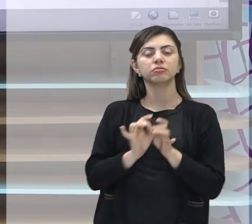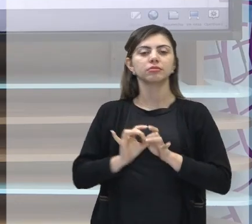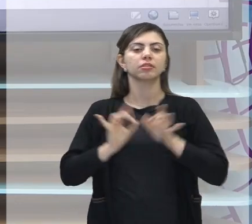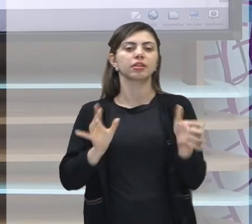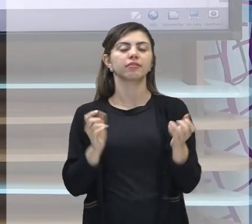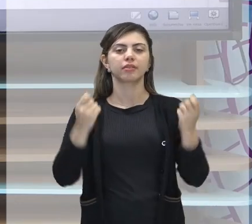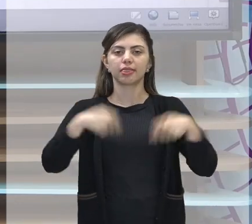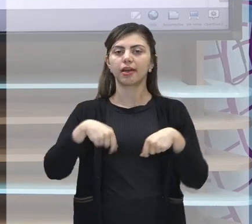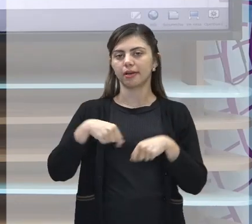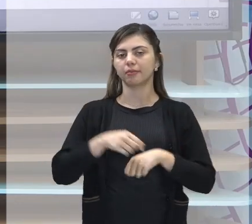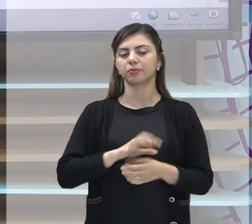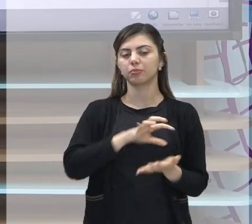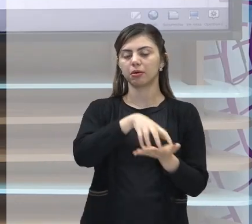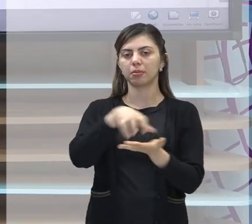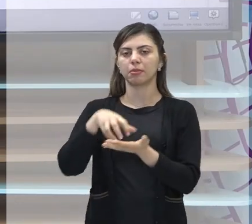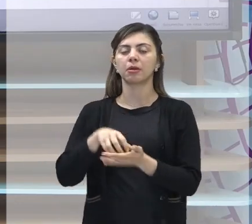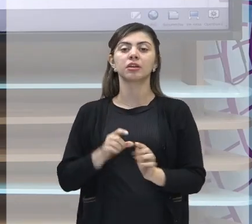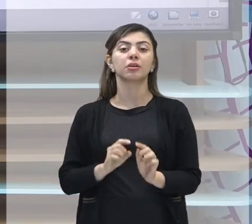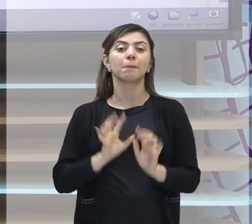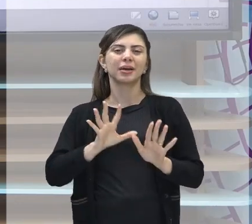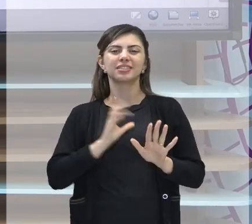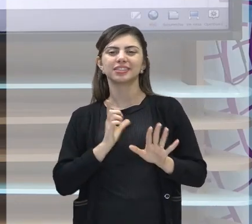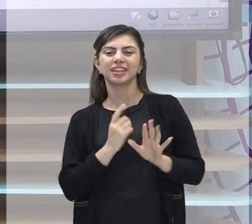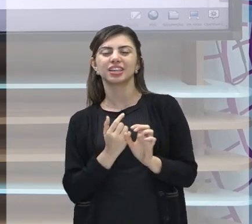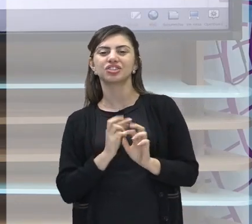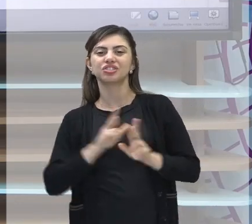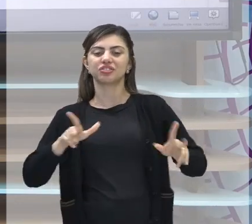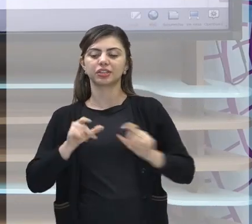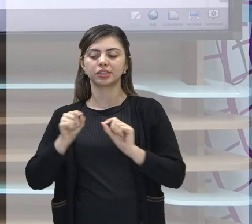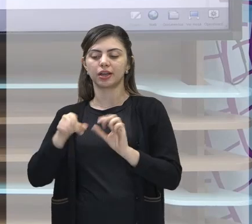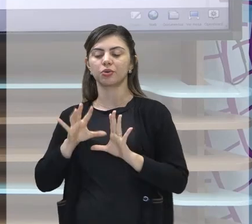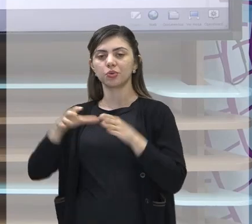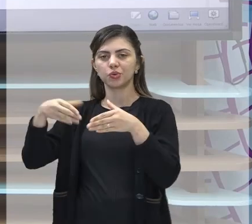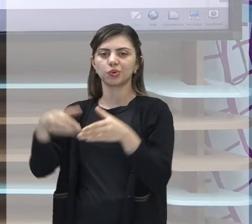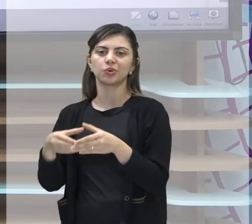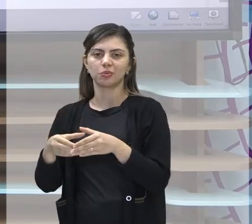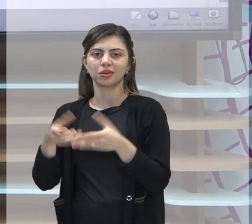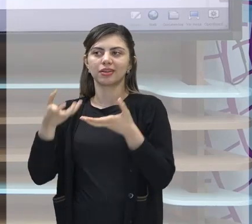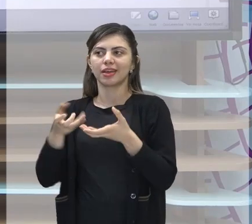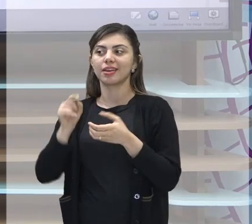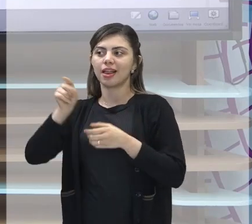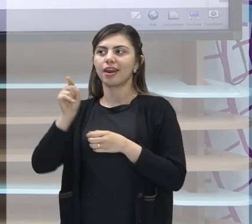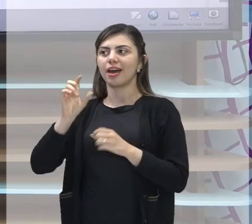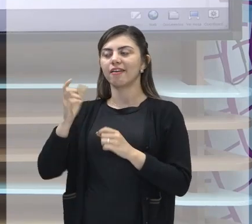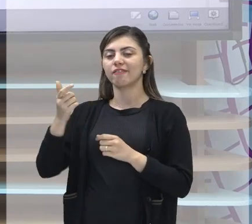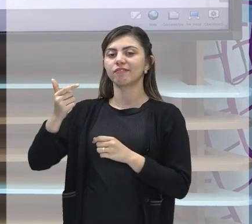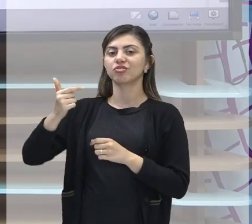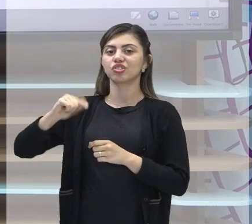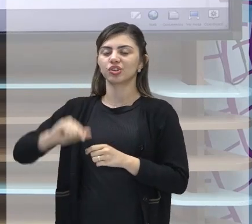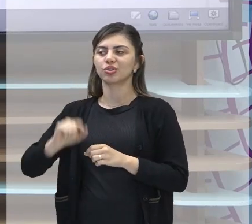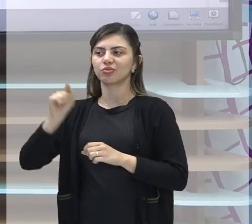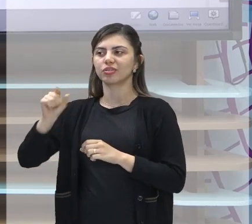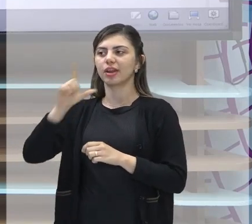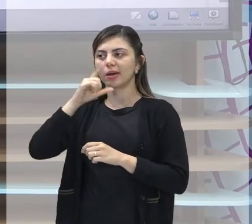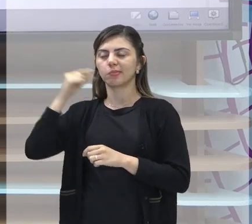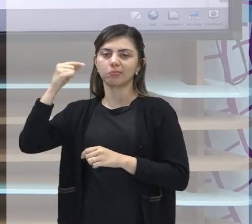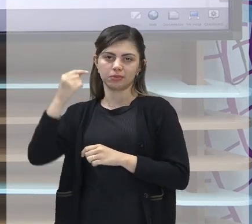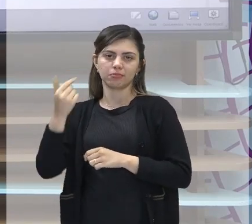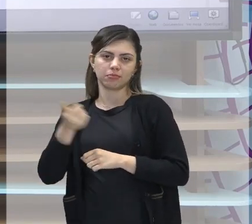as províncias. Diferente de quem? Dos restauradores, né, que defendiam o retorno da figura do